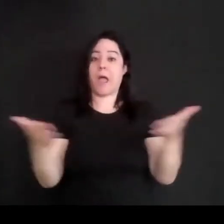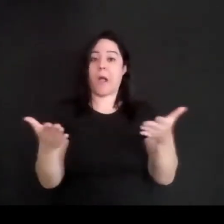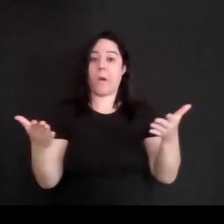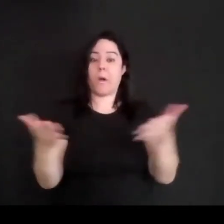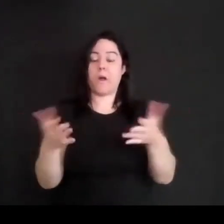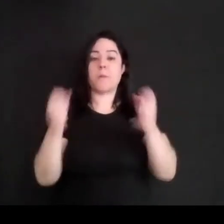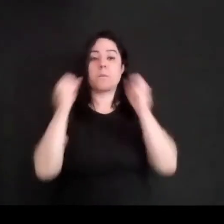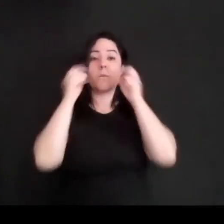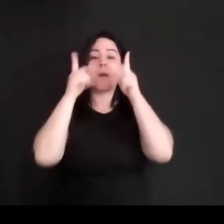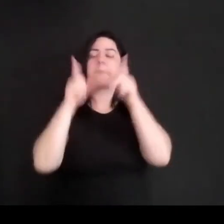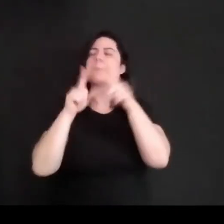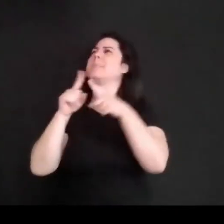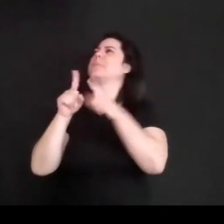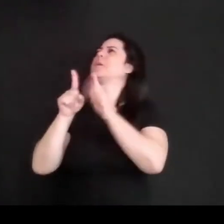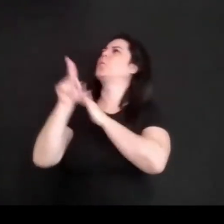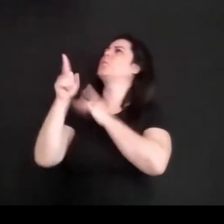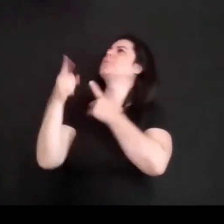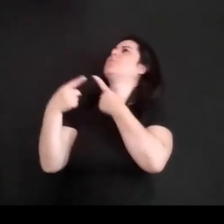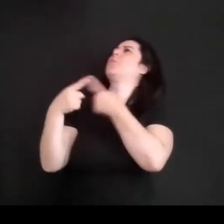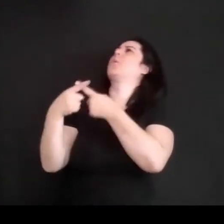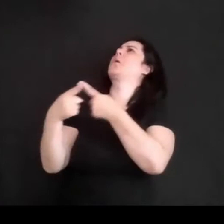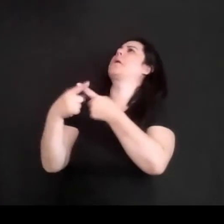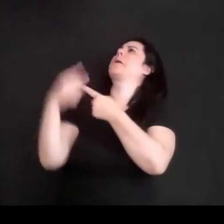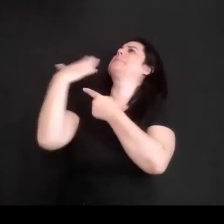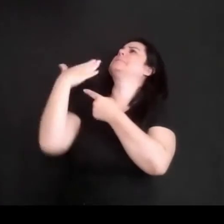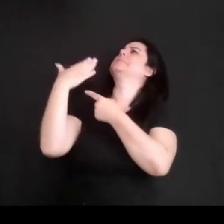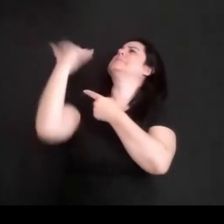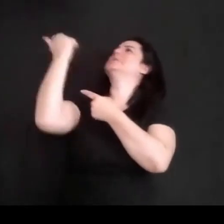Senhor: por que, Senhor? Por que Miriam?